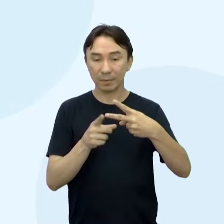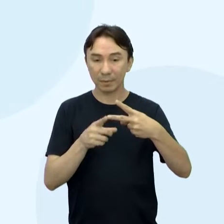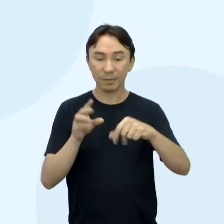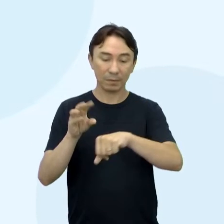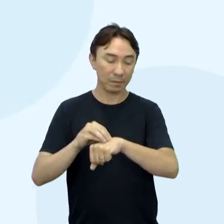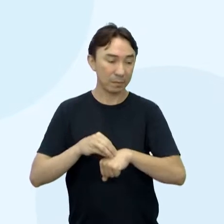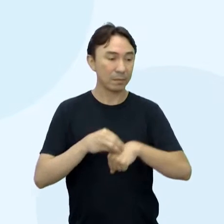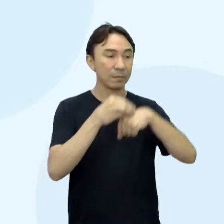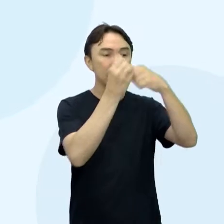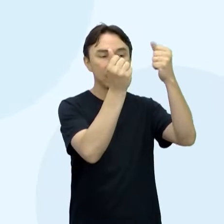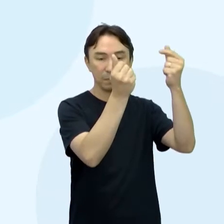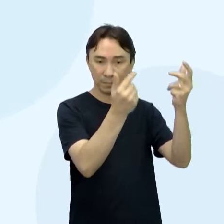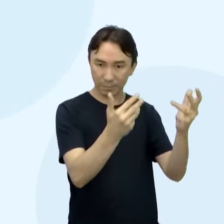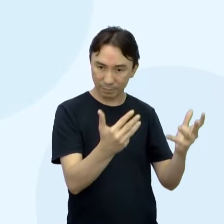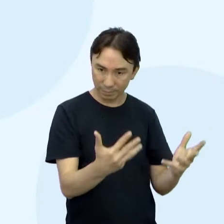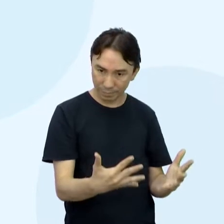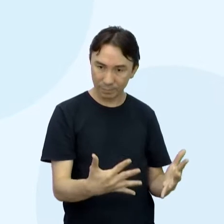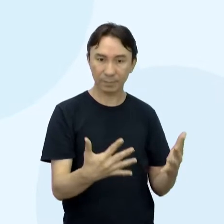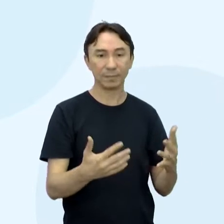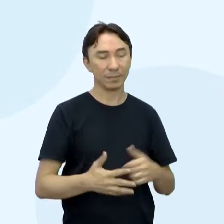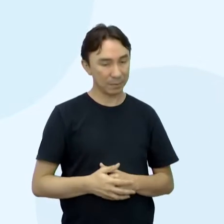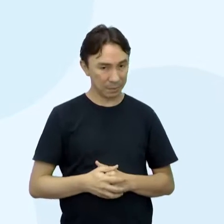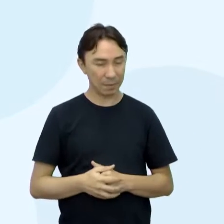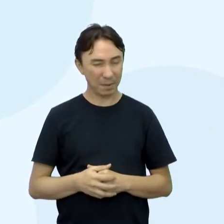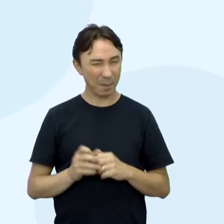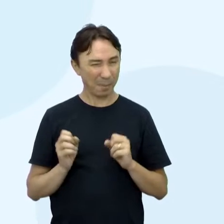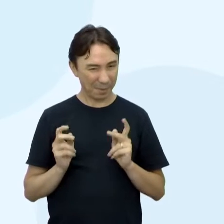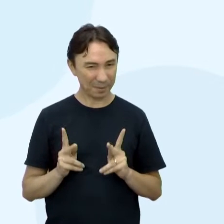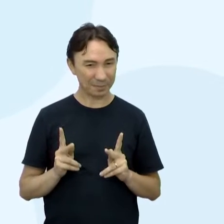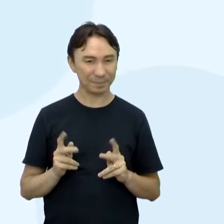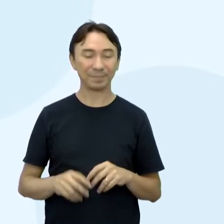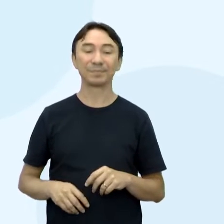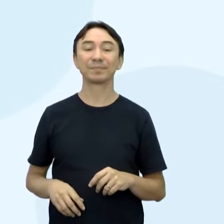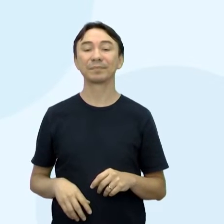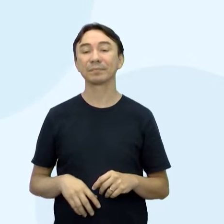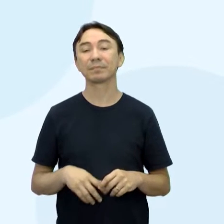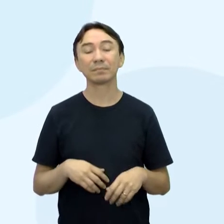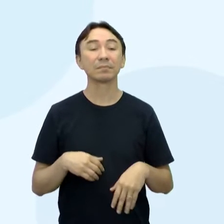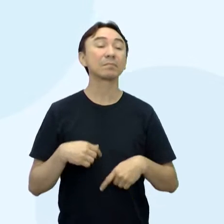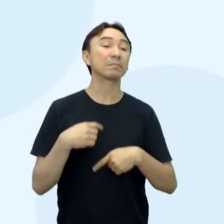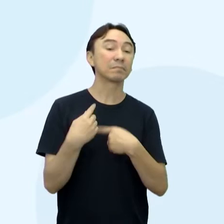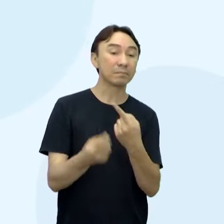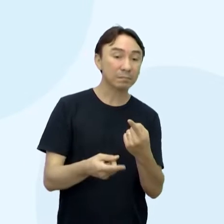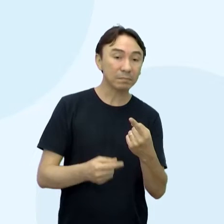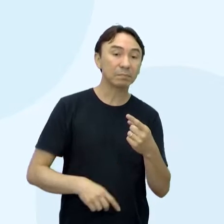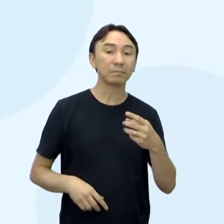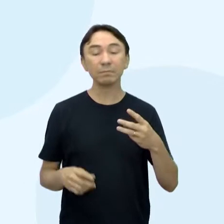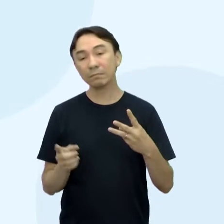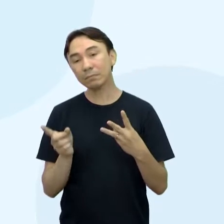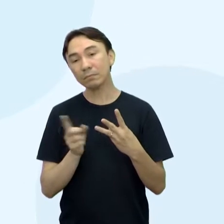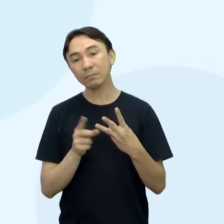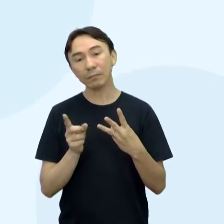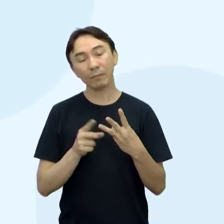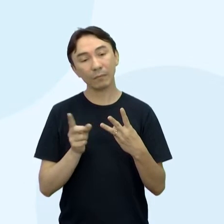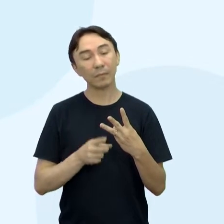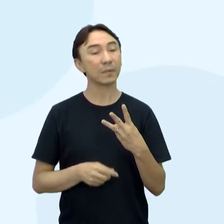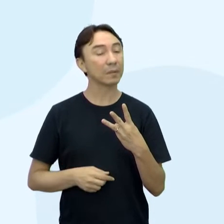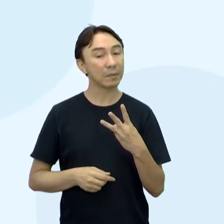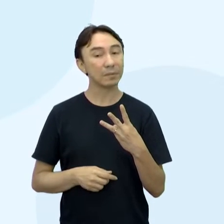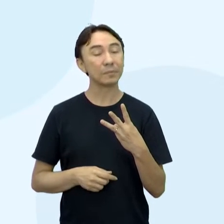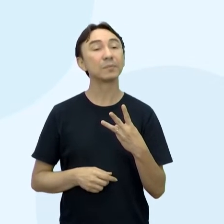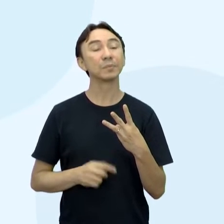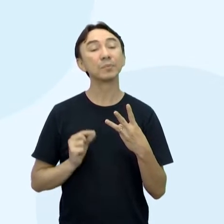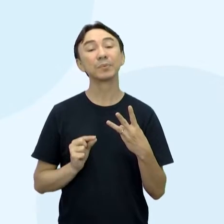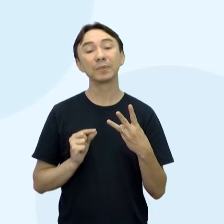modalidades que você escolheu. Então, cada um da sua forma, né? E aí começar a pensar, por exemplo, nessa terceira questão